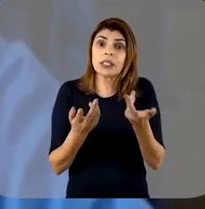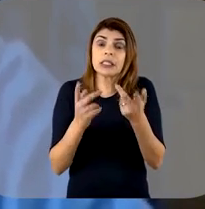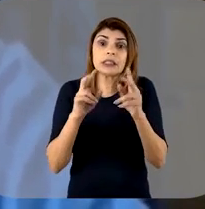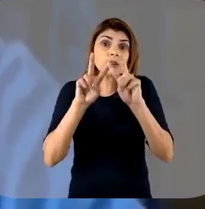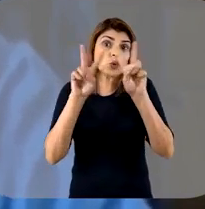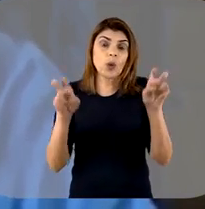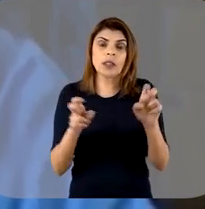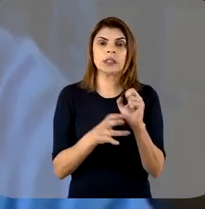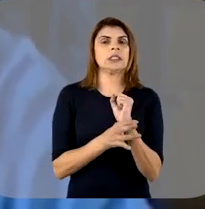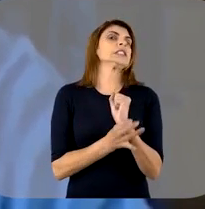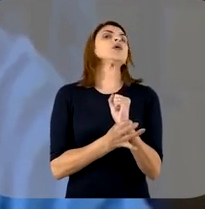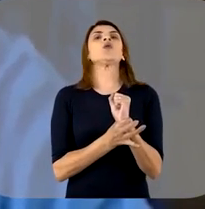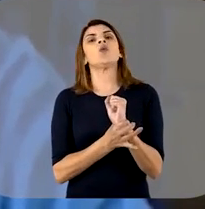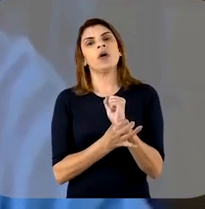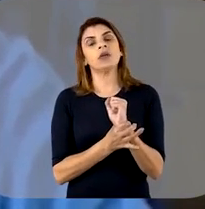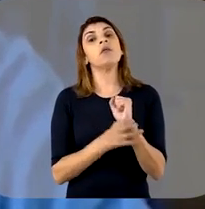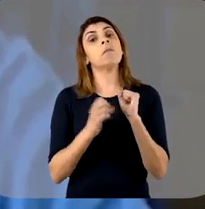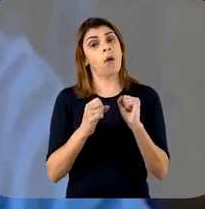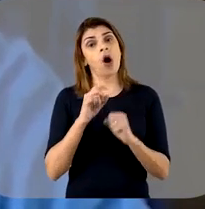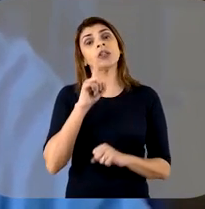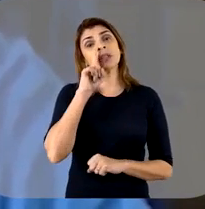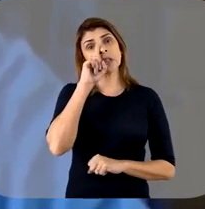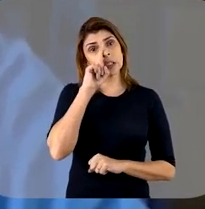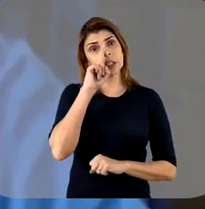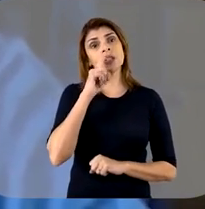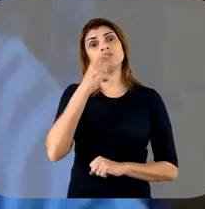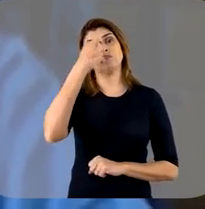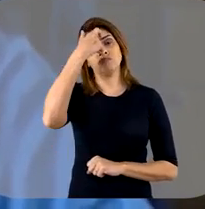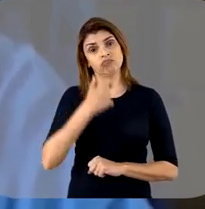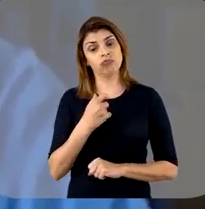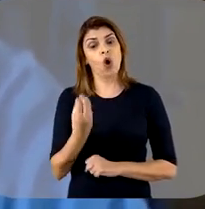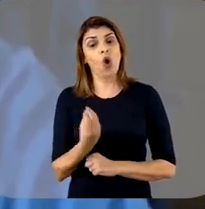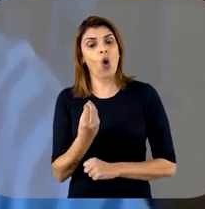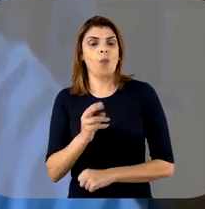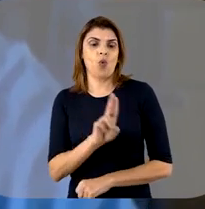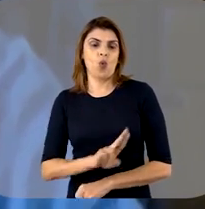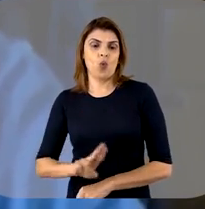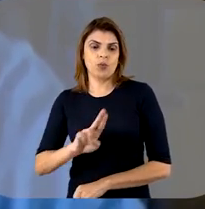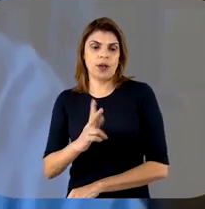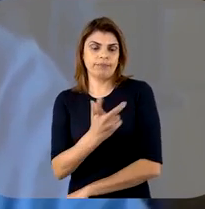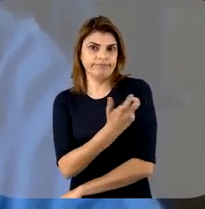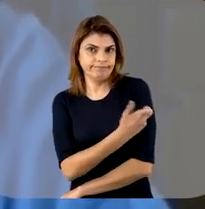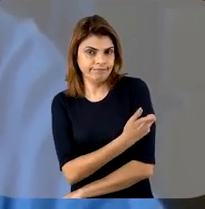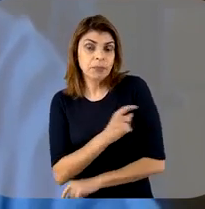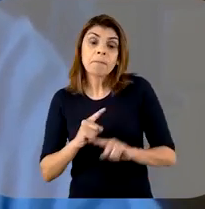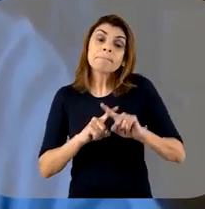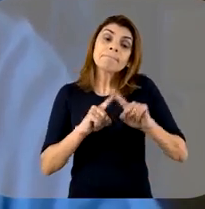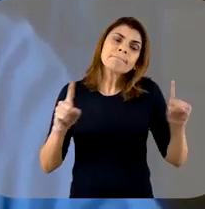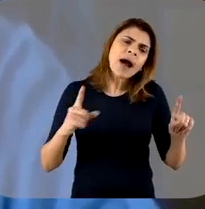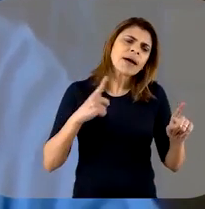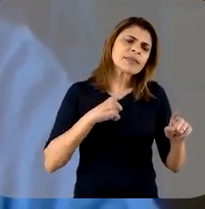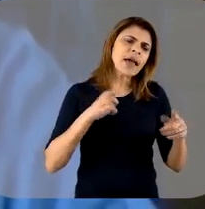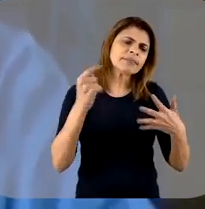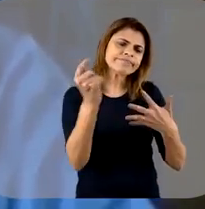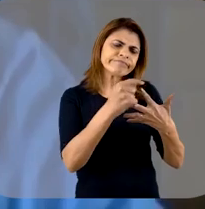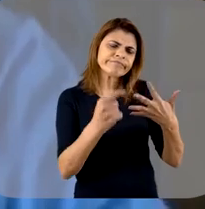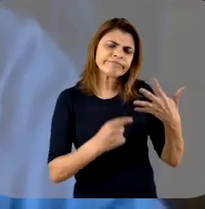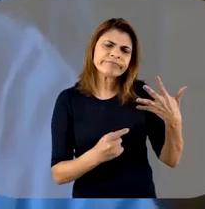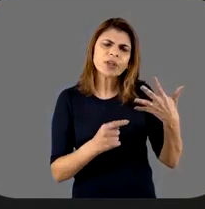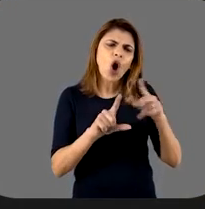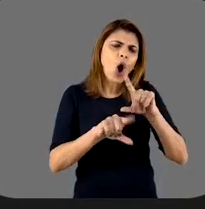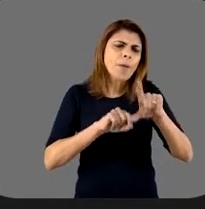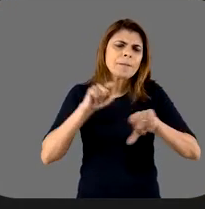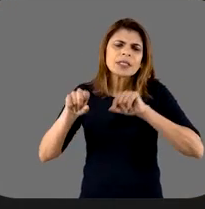segurança dela pôr em risco, né, a possibilidade de sua utilização. Mas como tem várias opções, né,